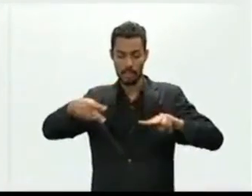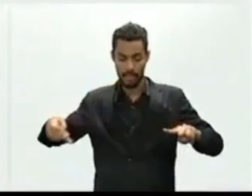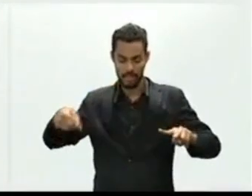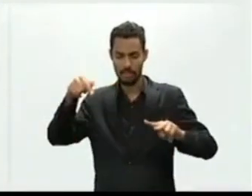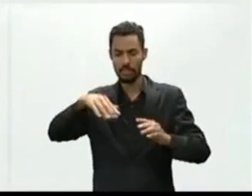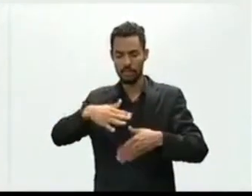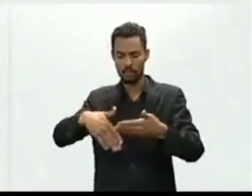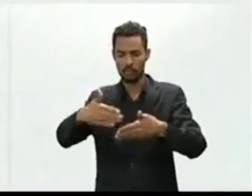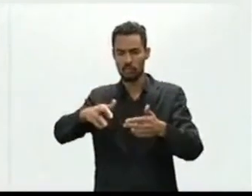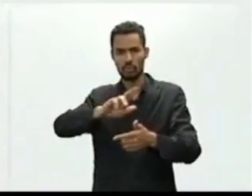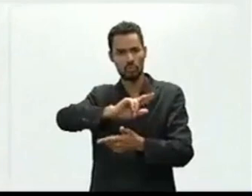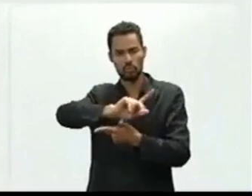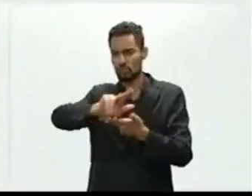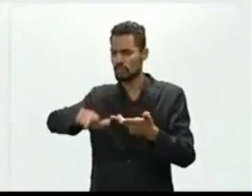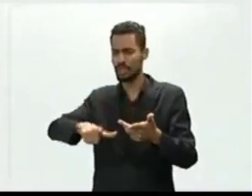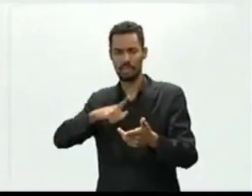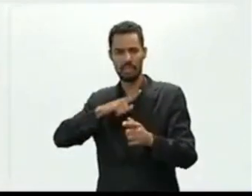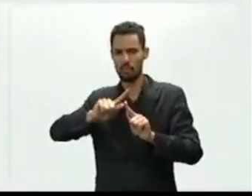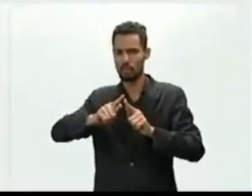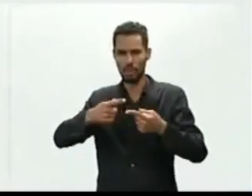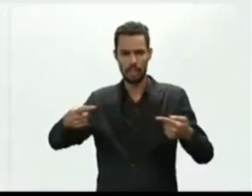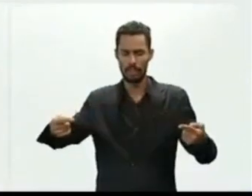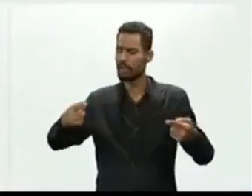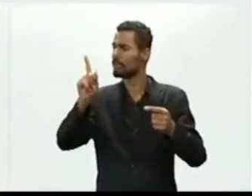e produzir qualquer gene que a gente queira